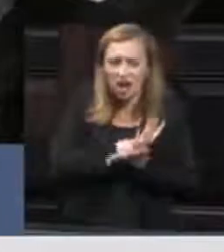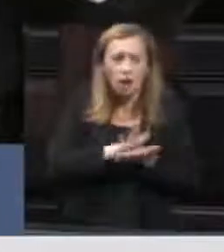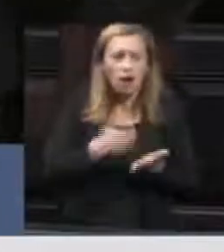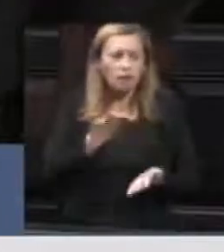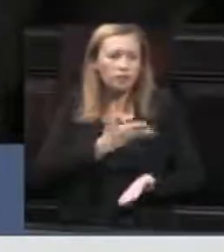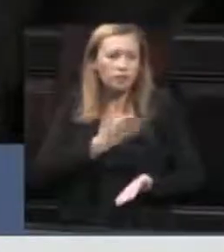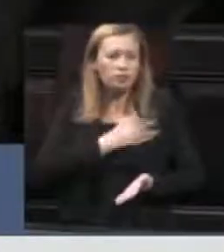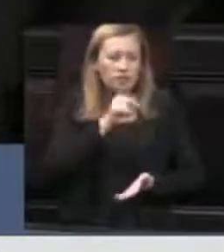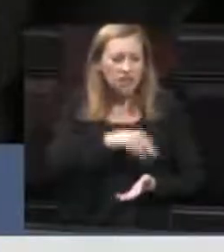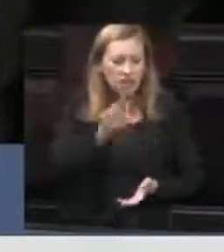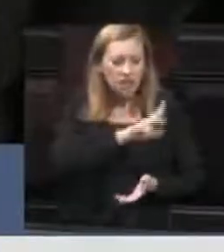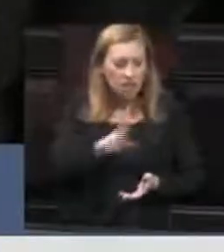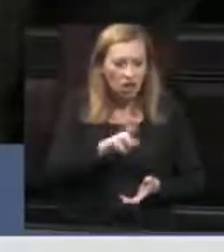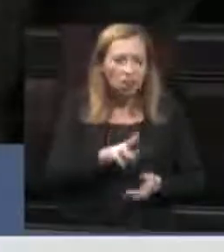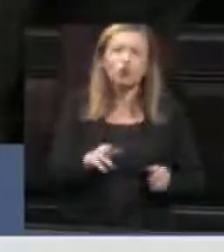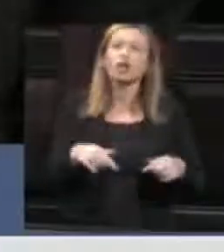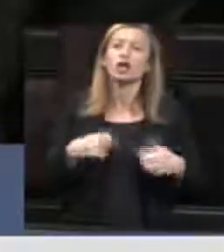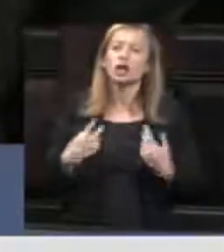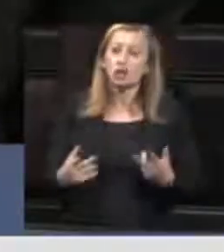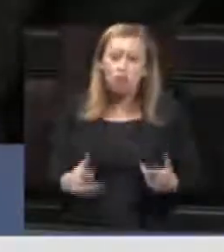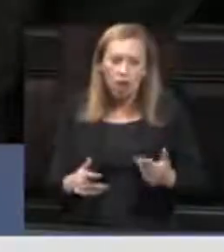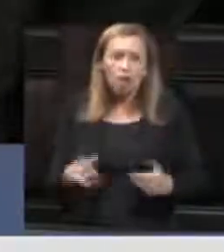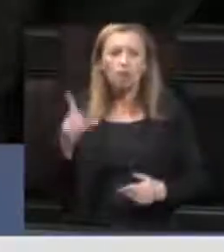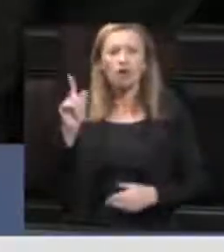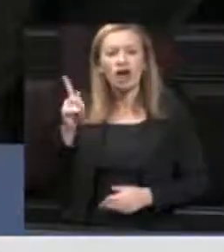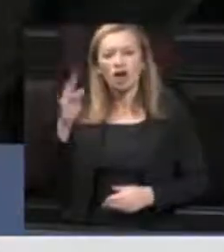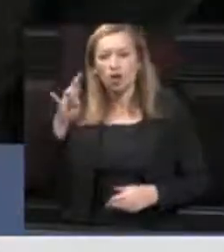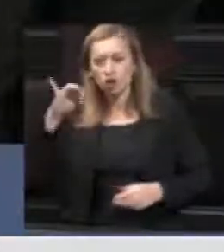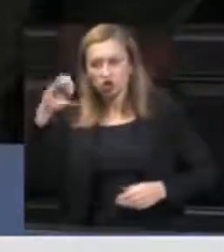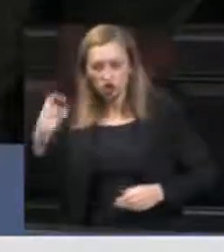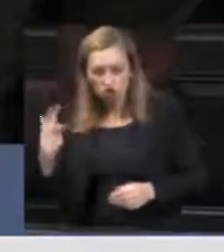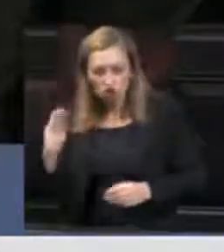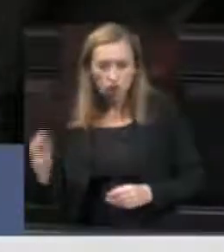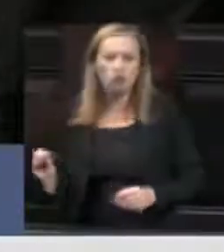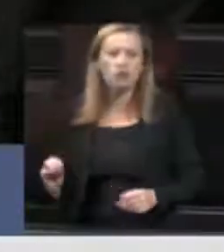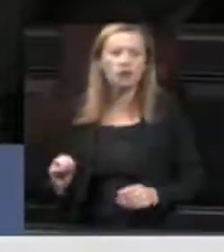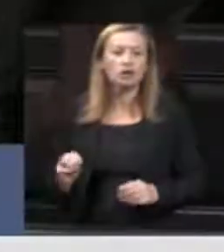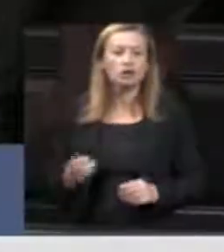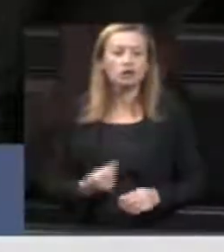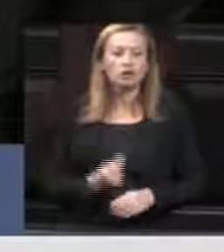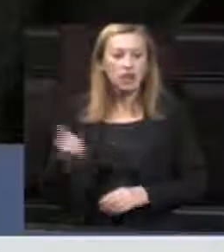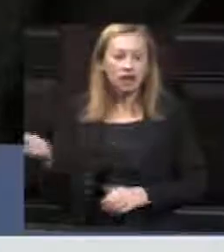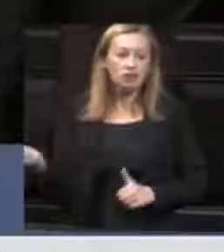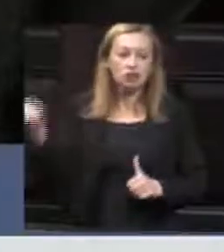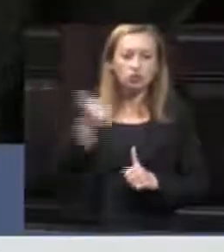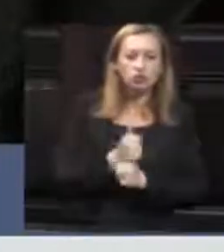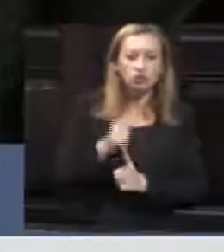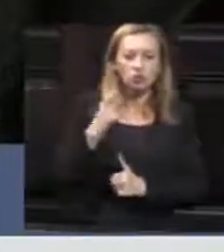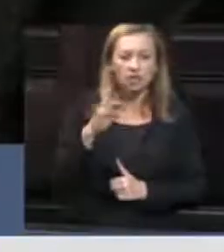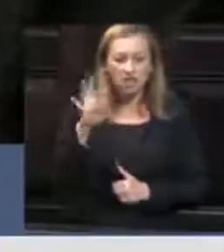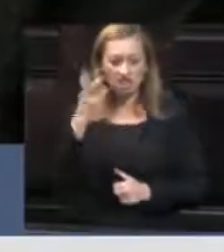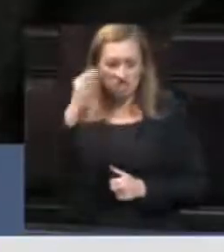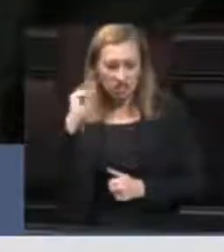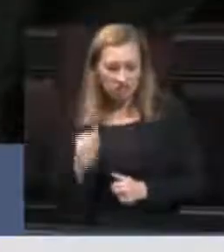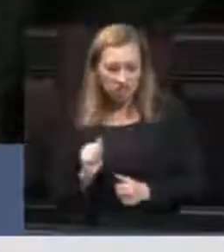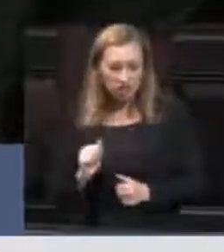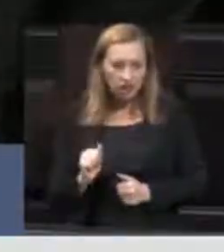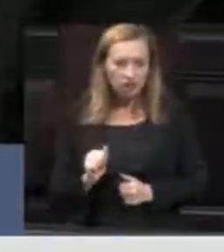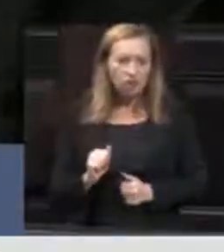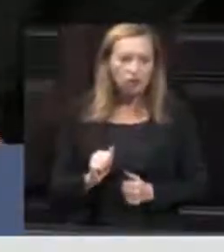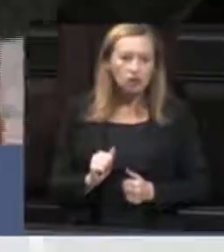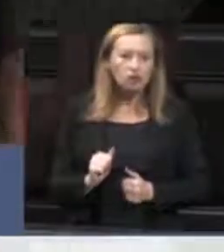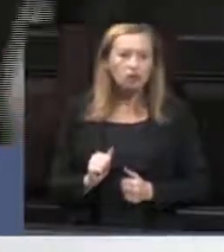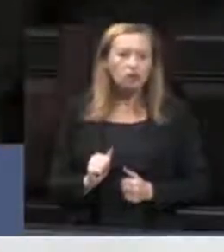saiu, deixou a Benedita colocou um membro do partido, que ele era do PT, a Benedita era do PT, tem um membro muito rápido, mas foi uma carreira